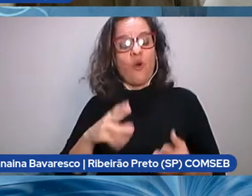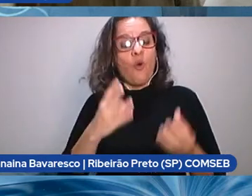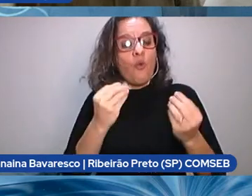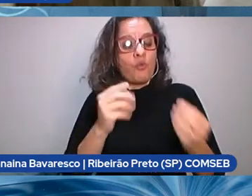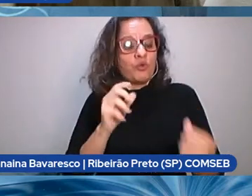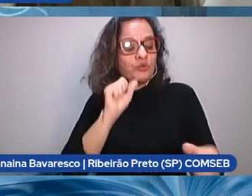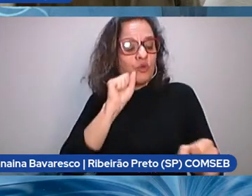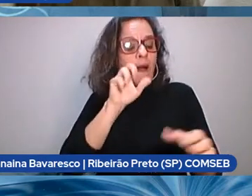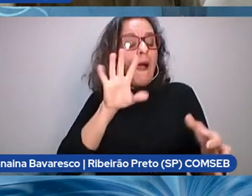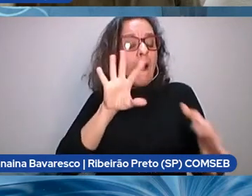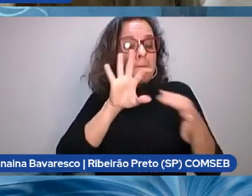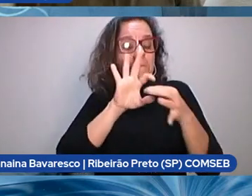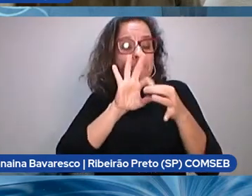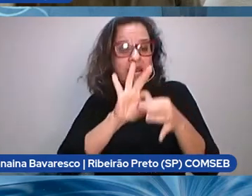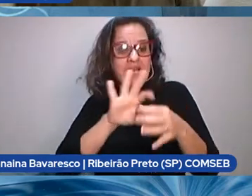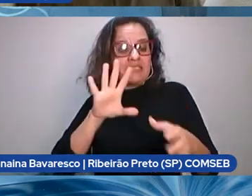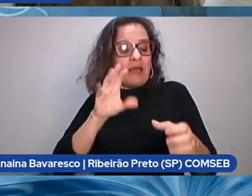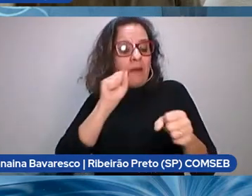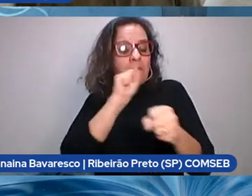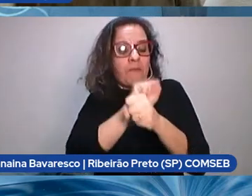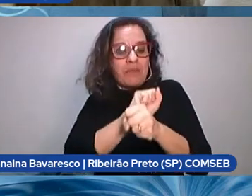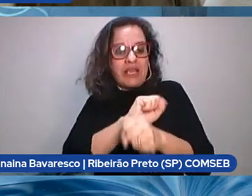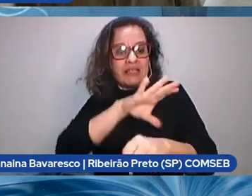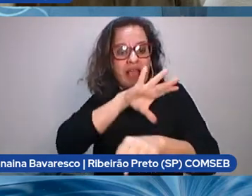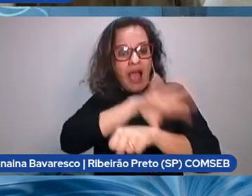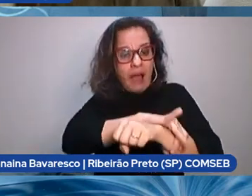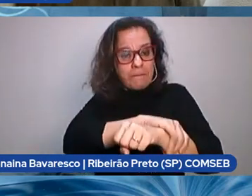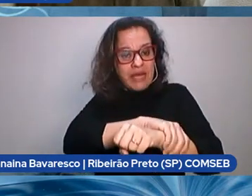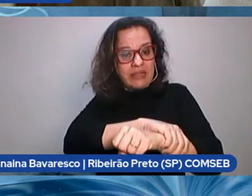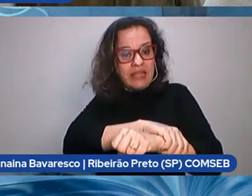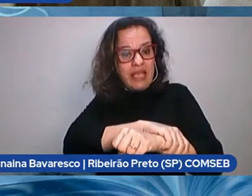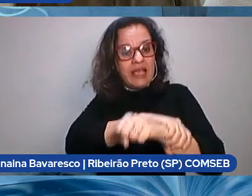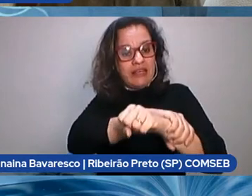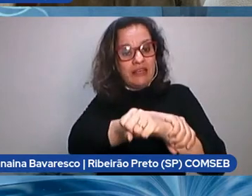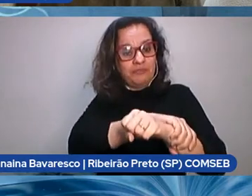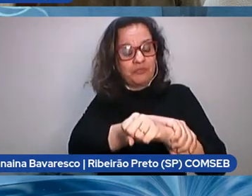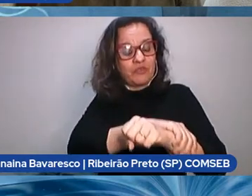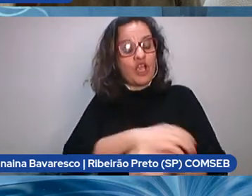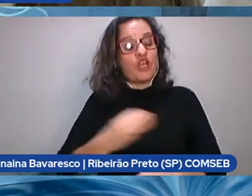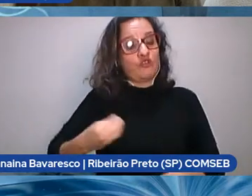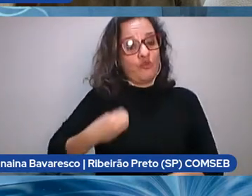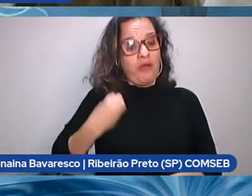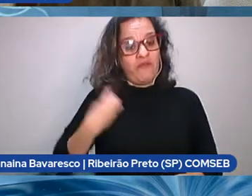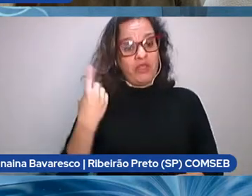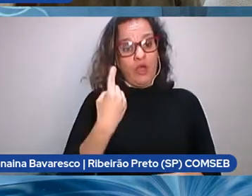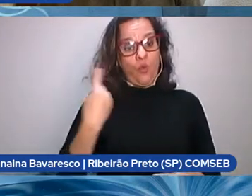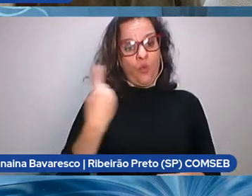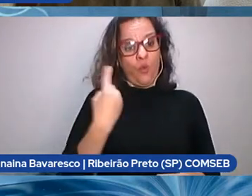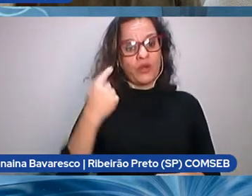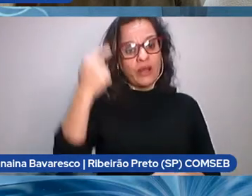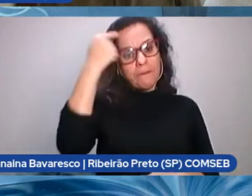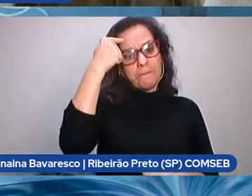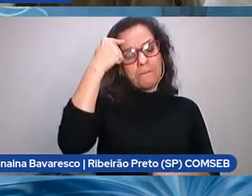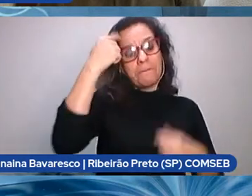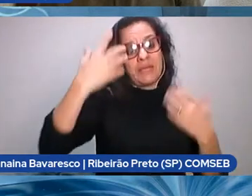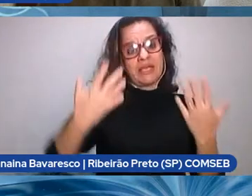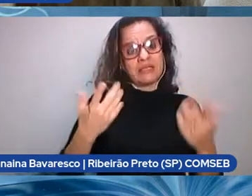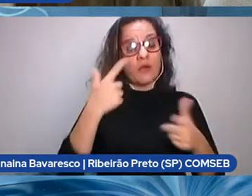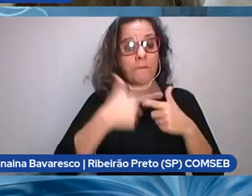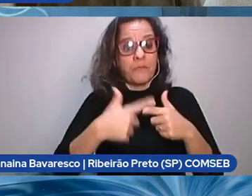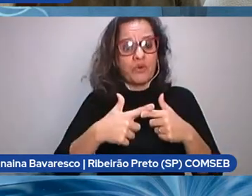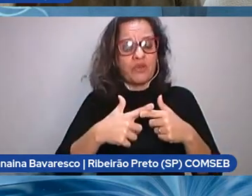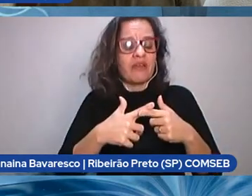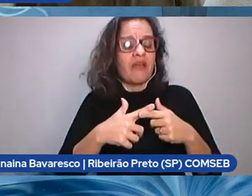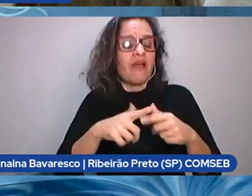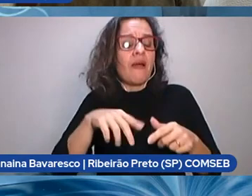à vida material, com o pensamento de uma vida única, pensa assim porque é mais